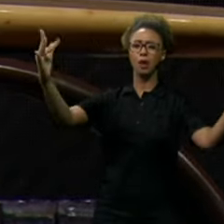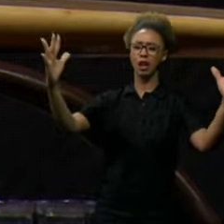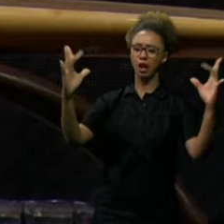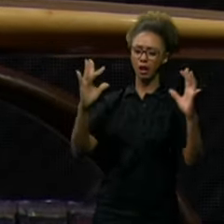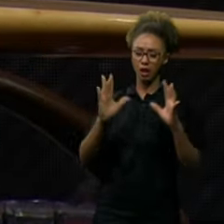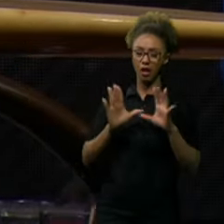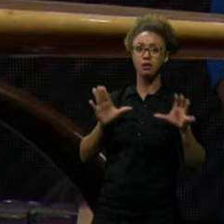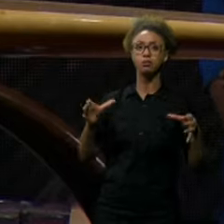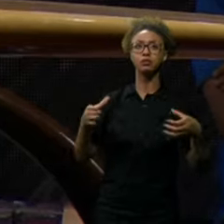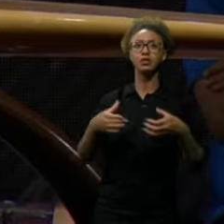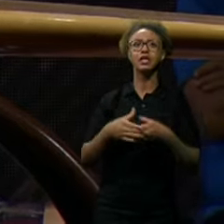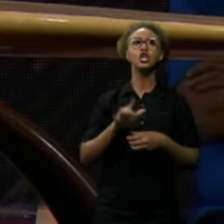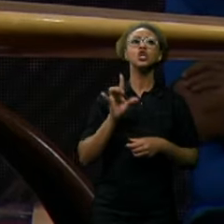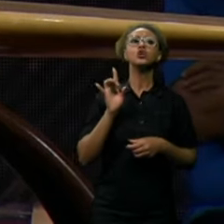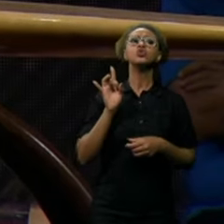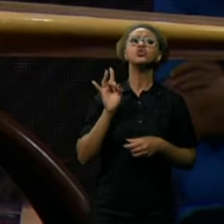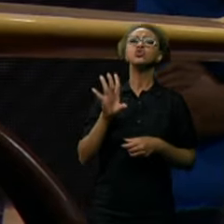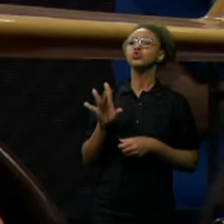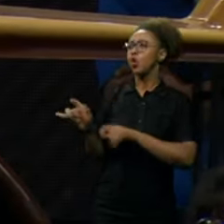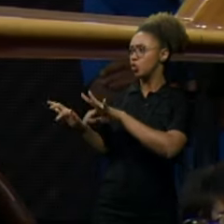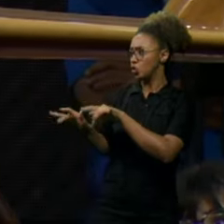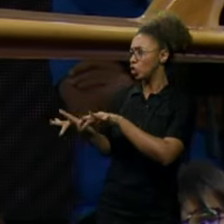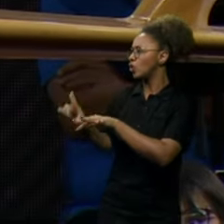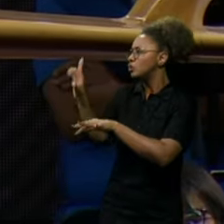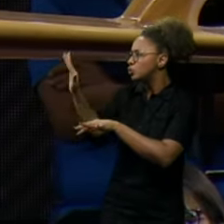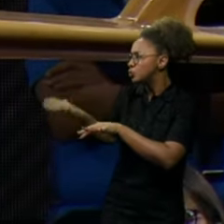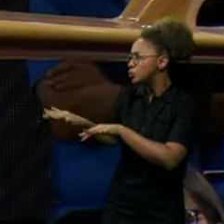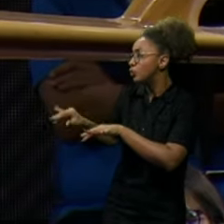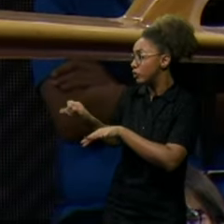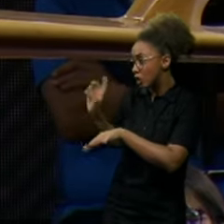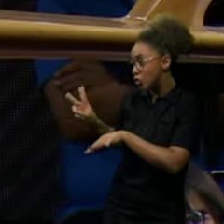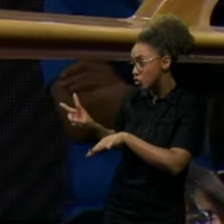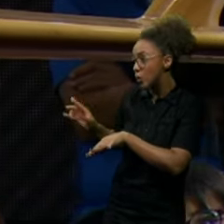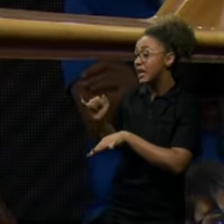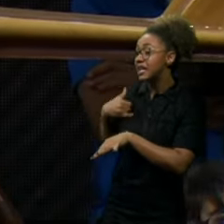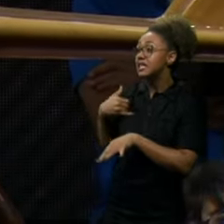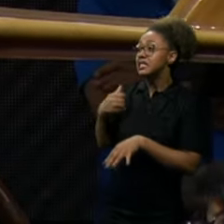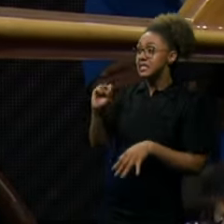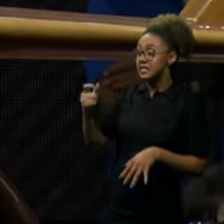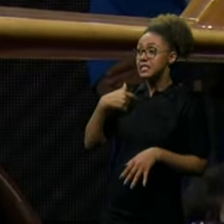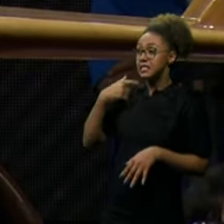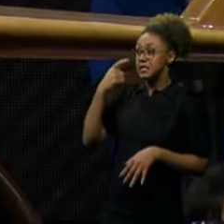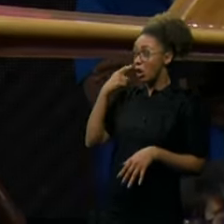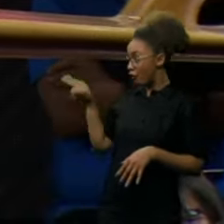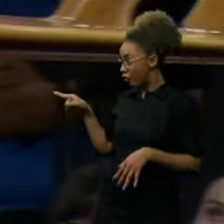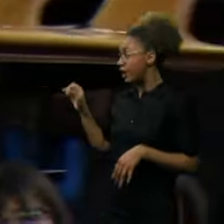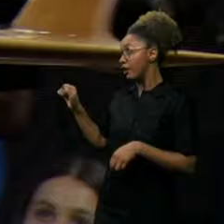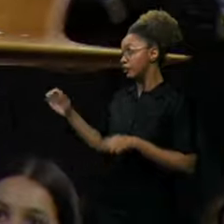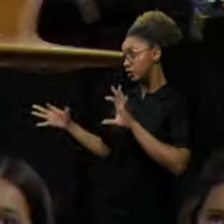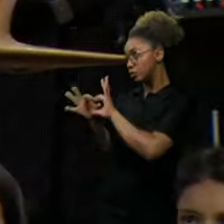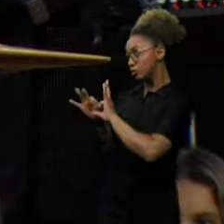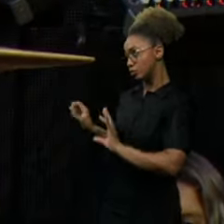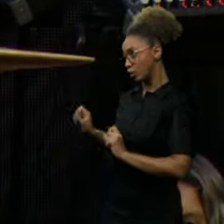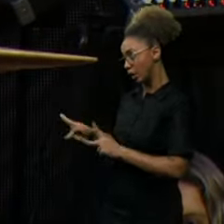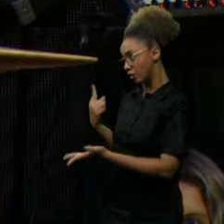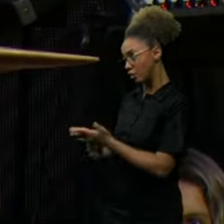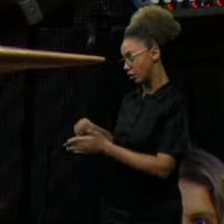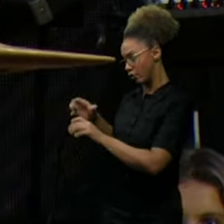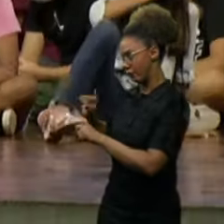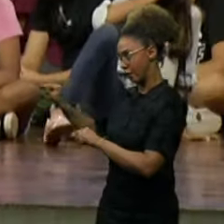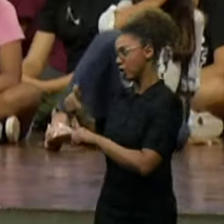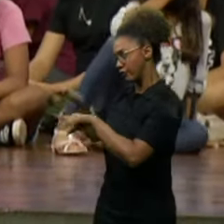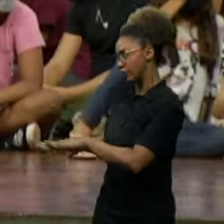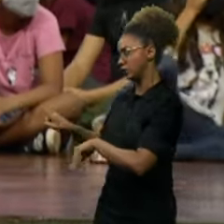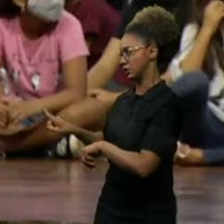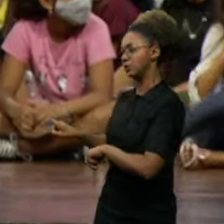o Senhor vou pedir para segurar a função um pouquinho mas fica aí comigo tá quando eu olhar para tu que tu vem que eu tô tomado ter tomado junto comigo tá Não